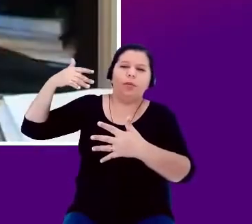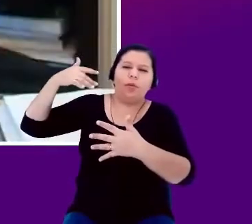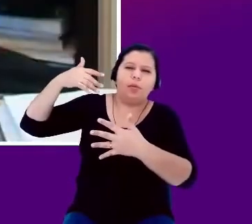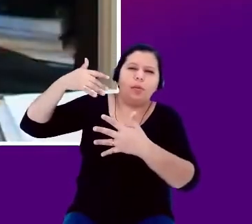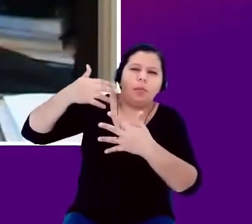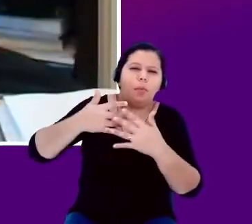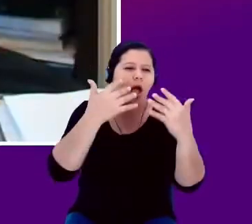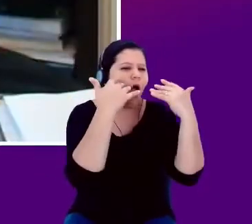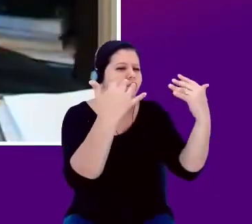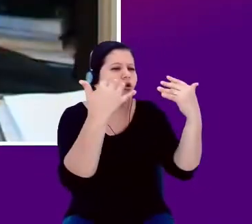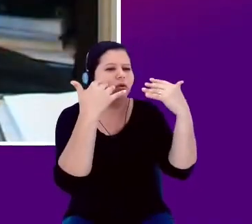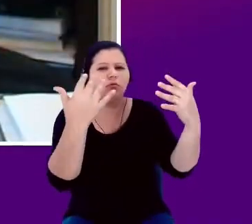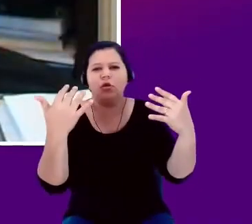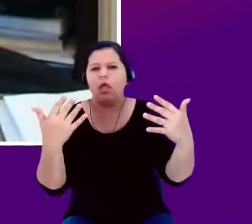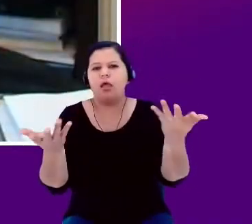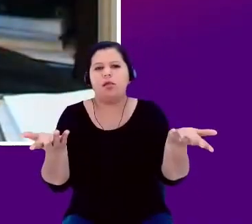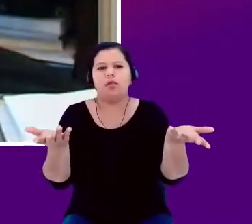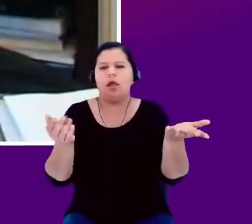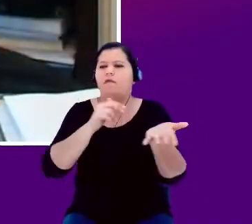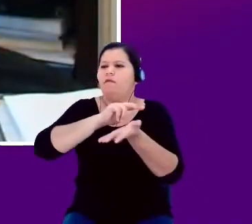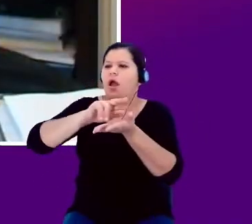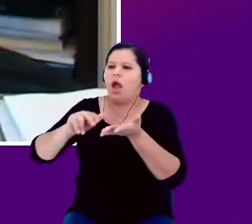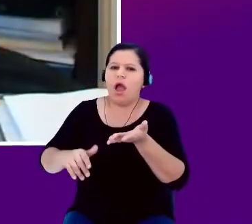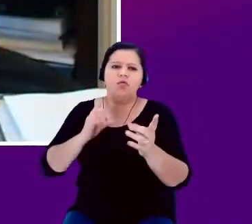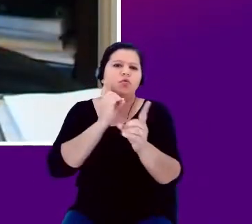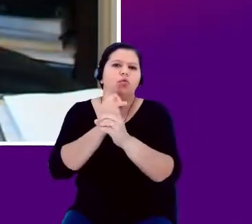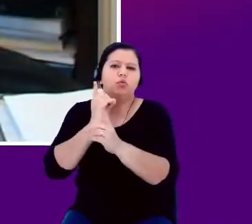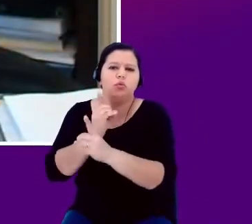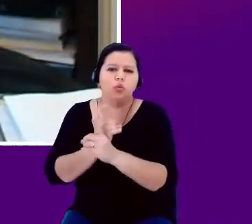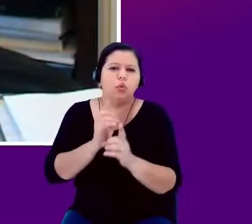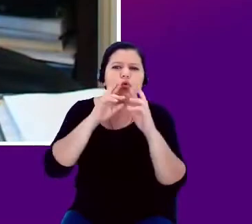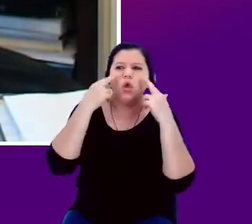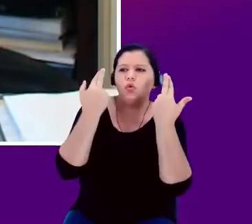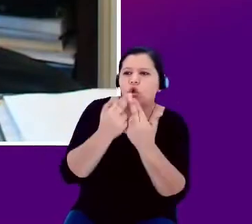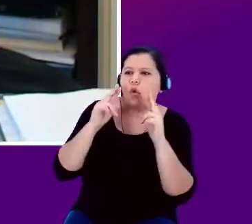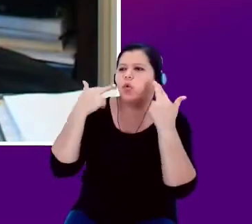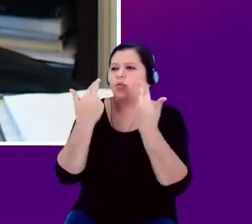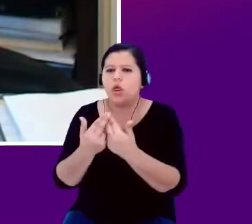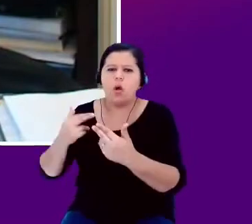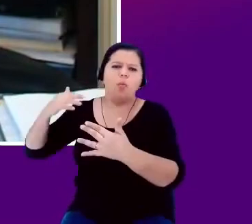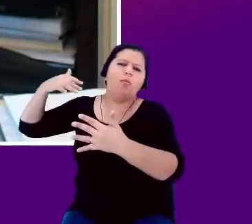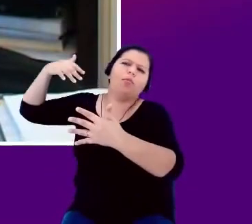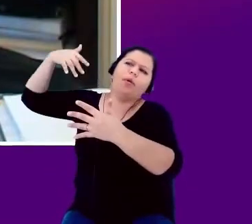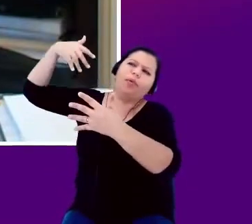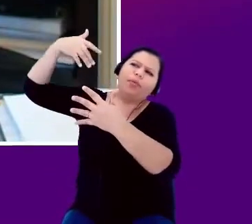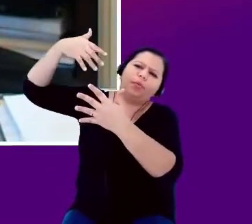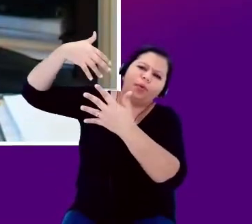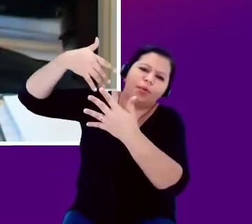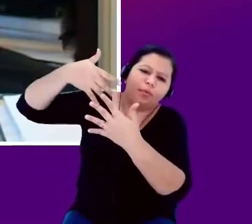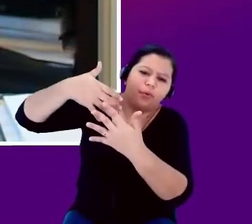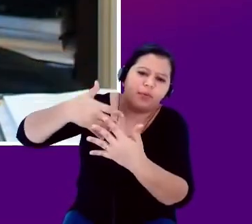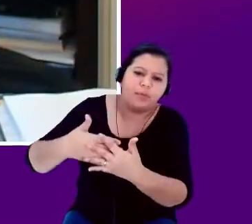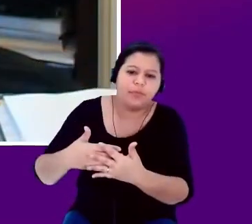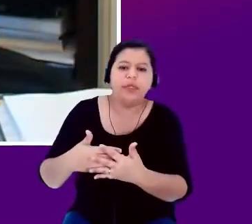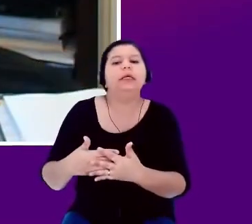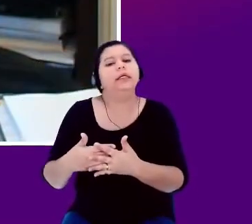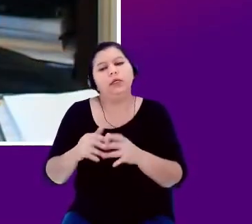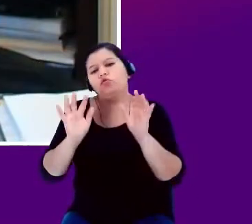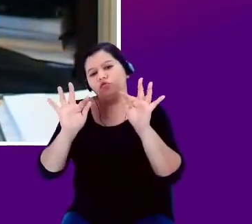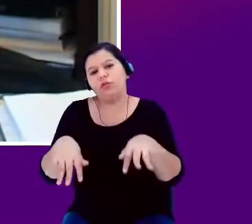audiências públicas, foi aprovada, teve uma longa vacácio que acabou sendo benéfica,